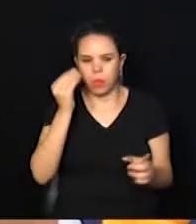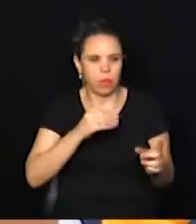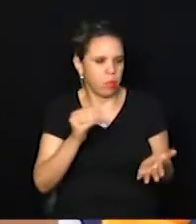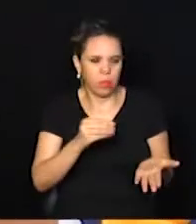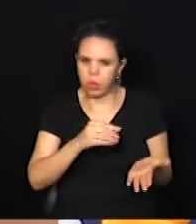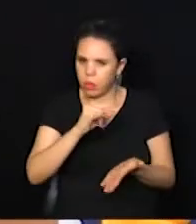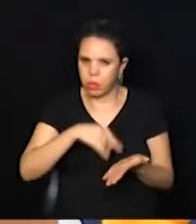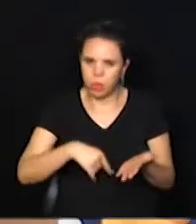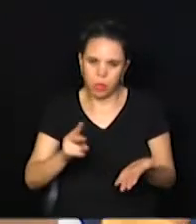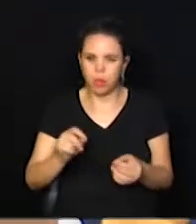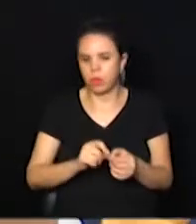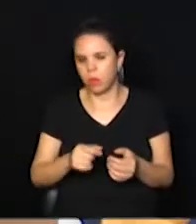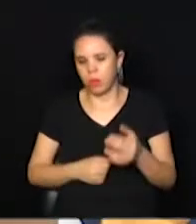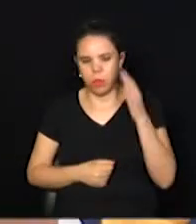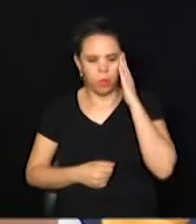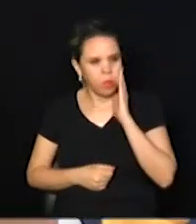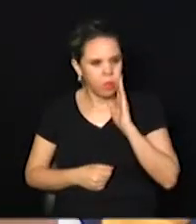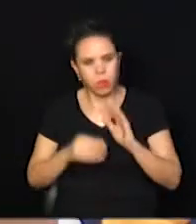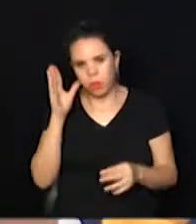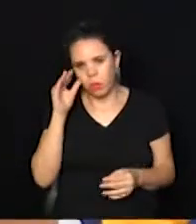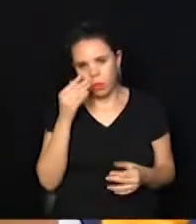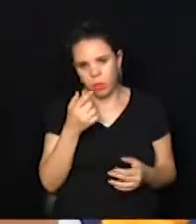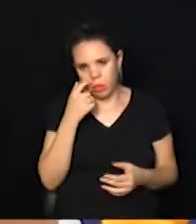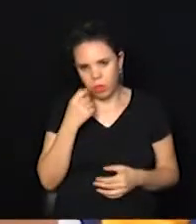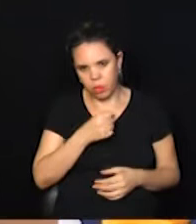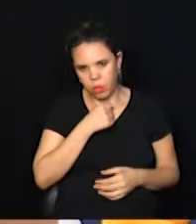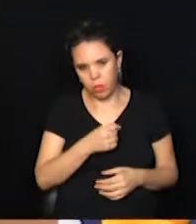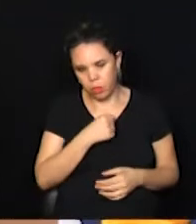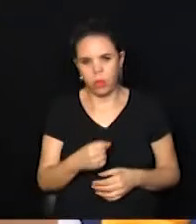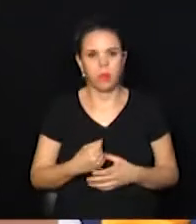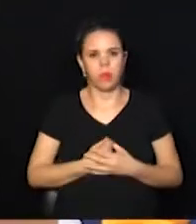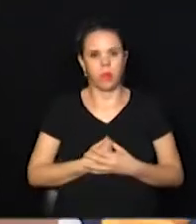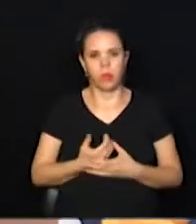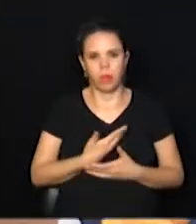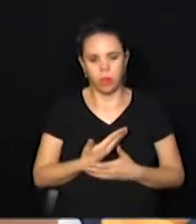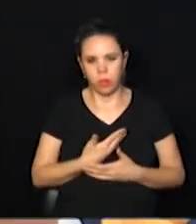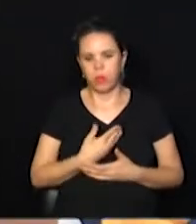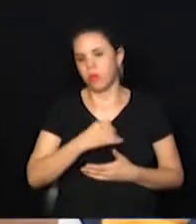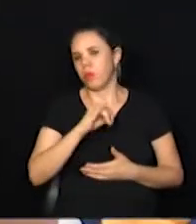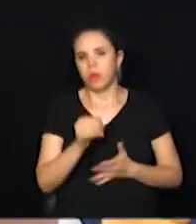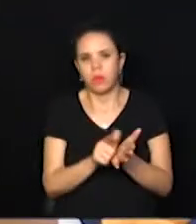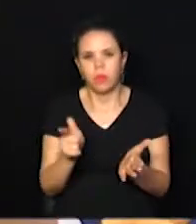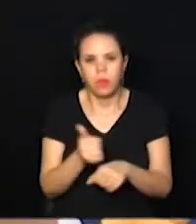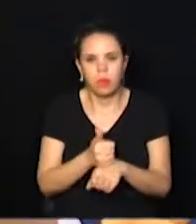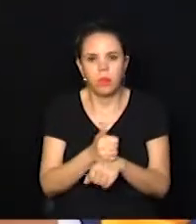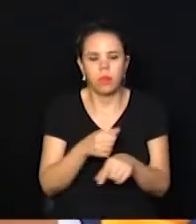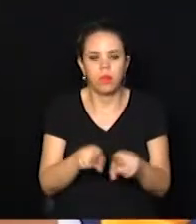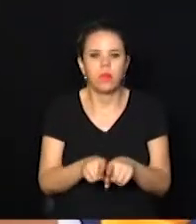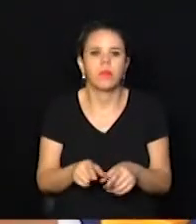como sempre fez. Quem tiver curiosidade, reportagem da Caros Amigos, da jornalista Marina Amaral, relatando,